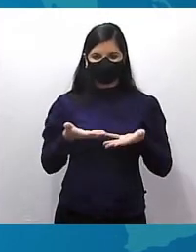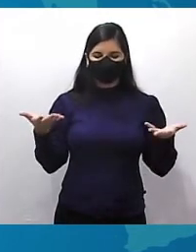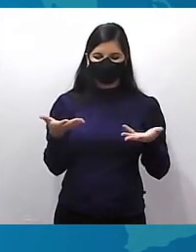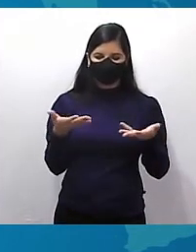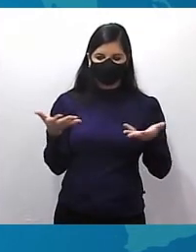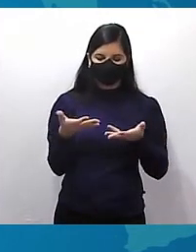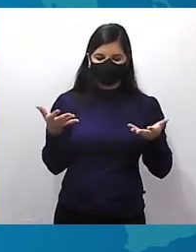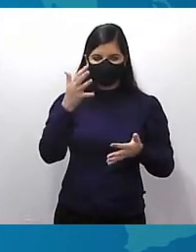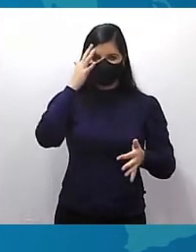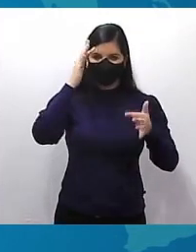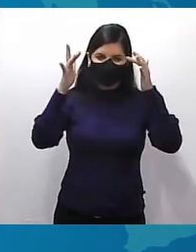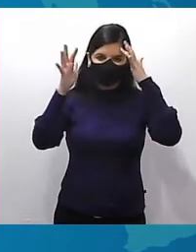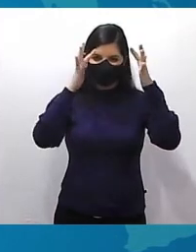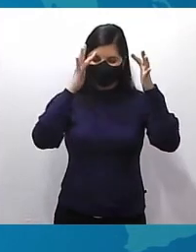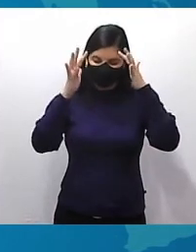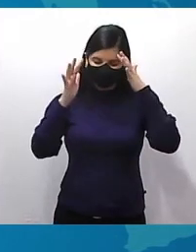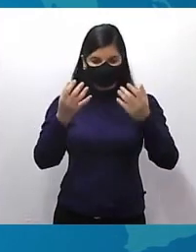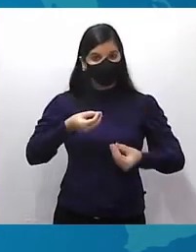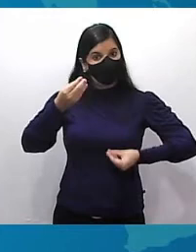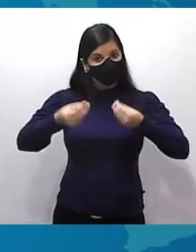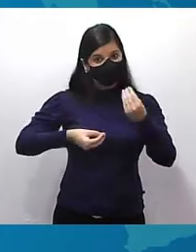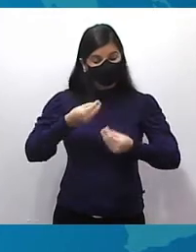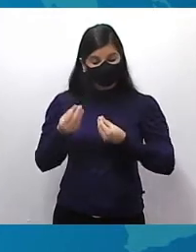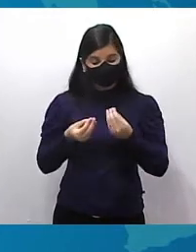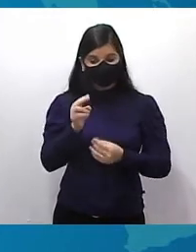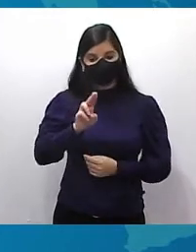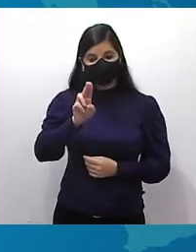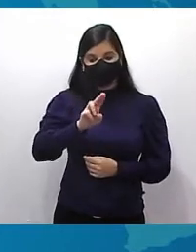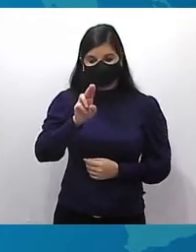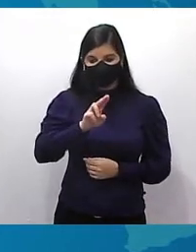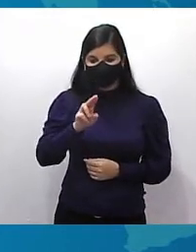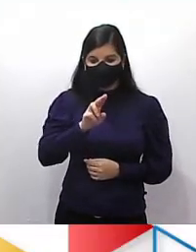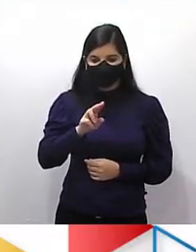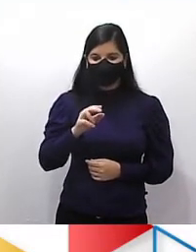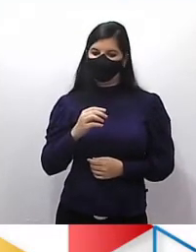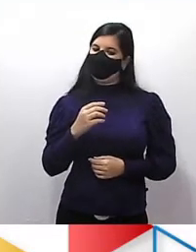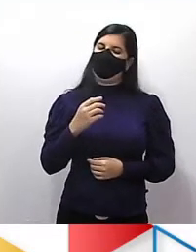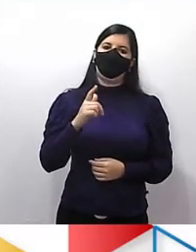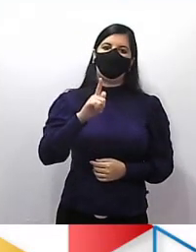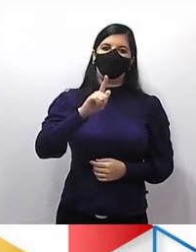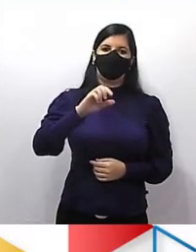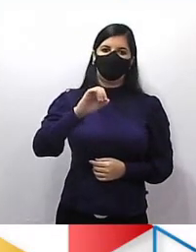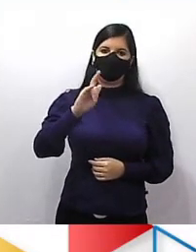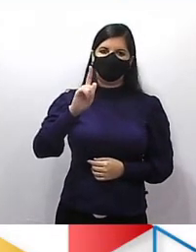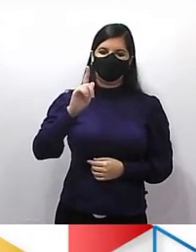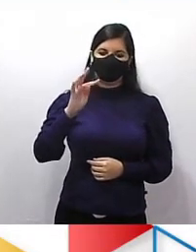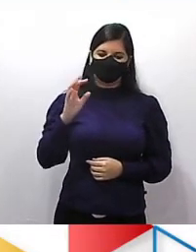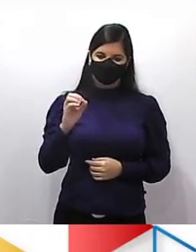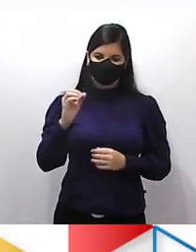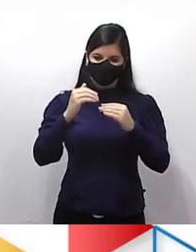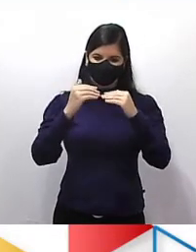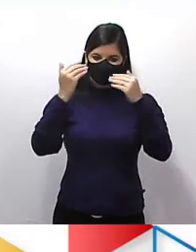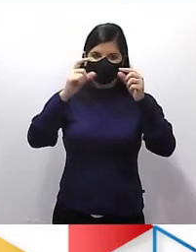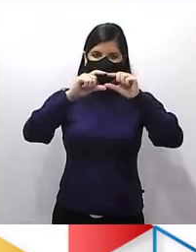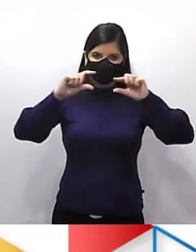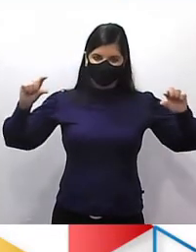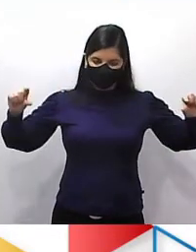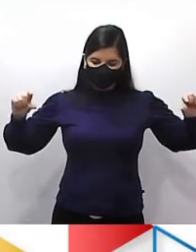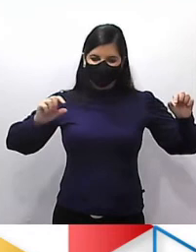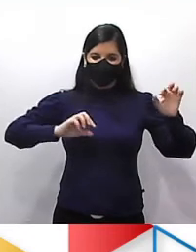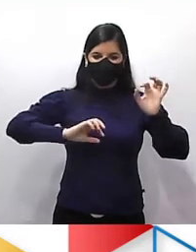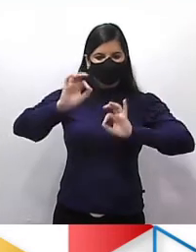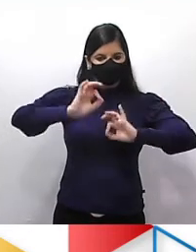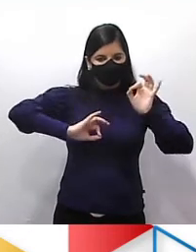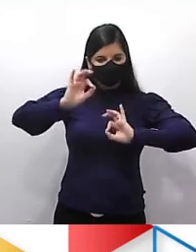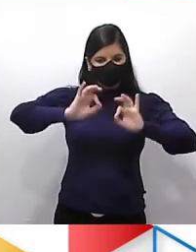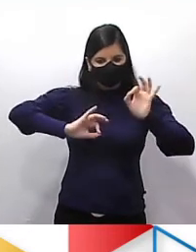gente vai pensar a seguinte questão utilizando o going to, né? Tem aí acima, ó, planning for